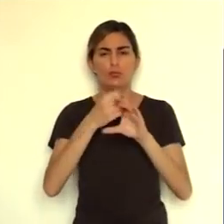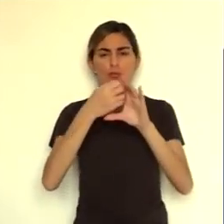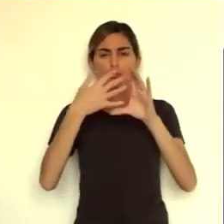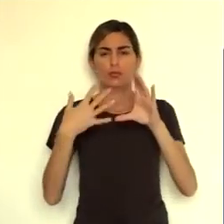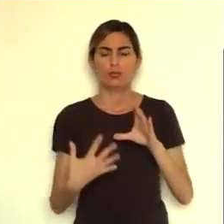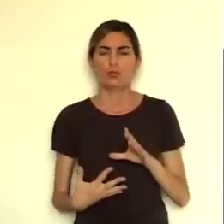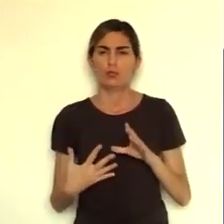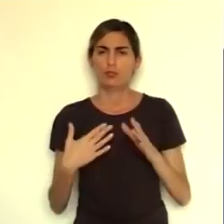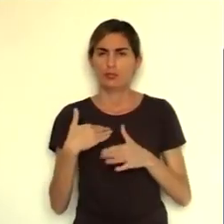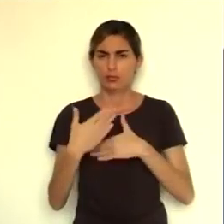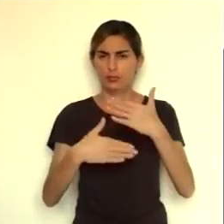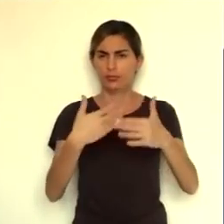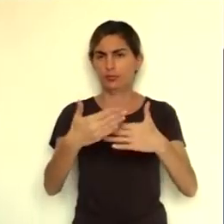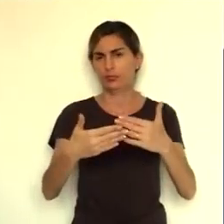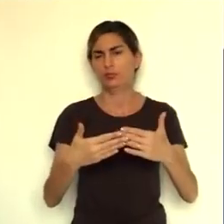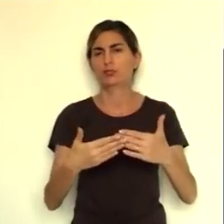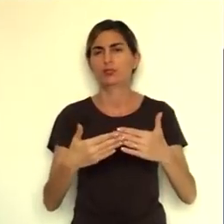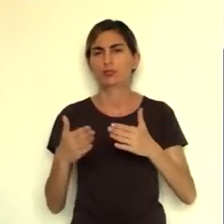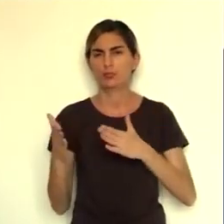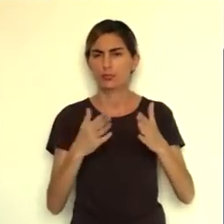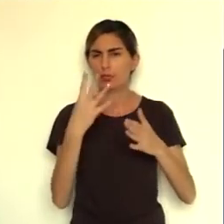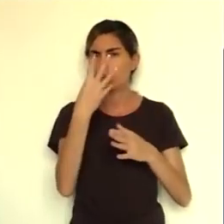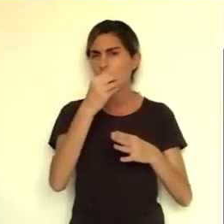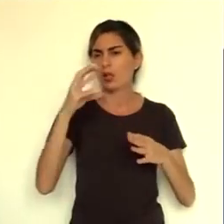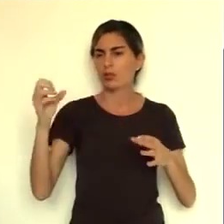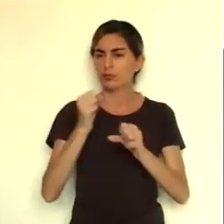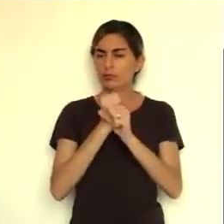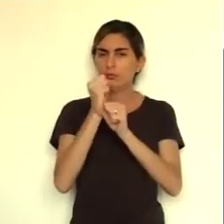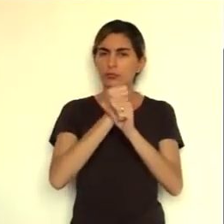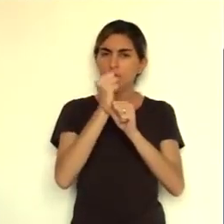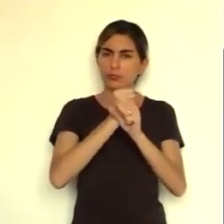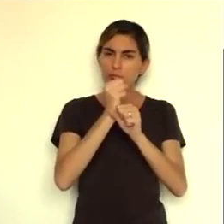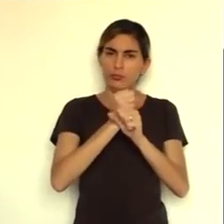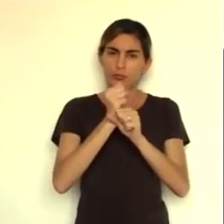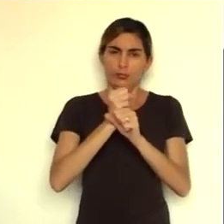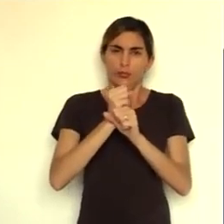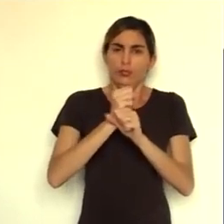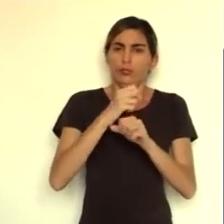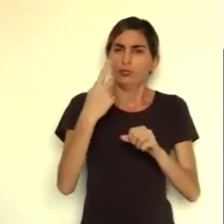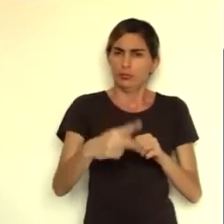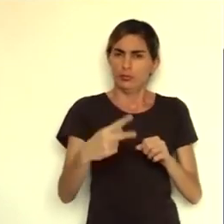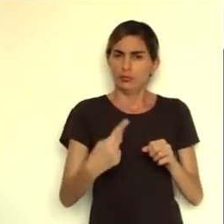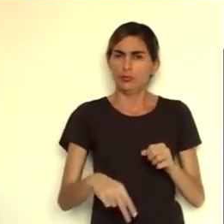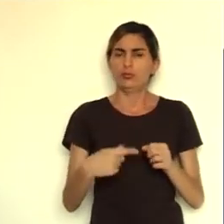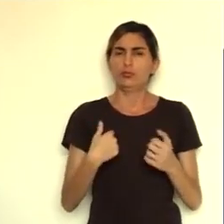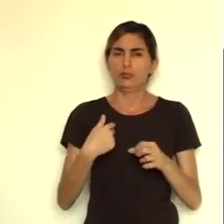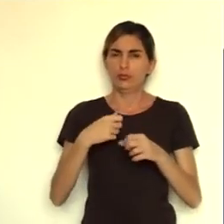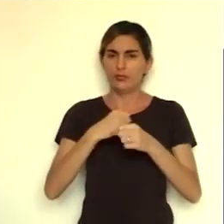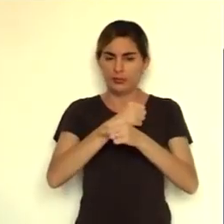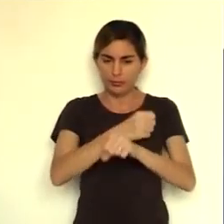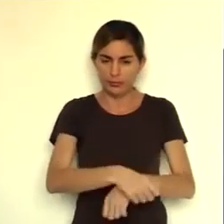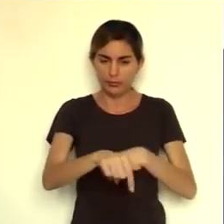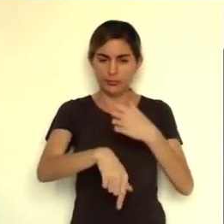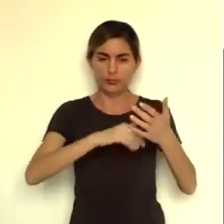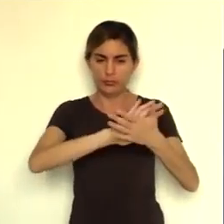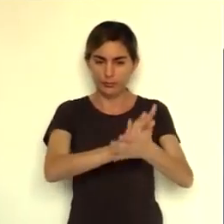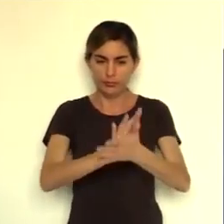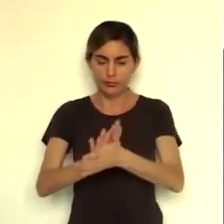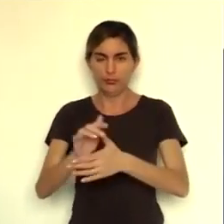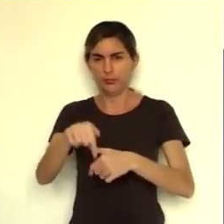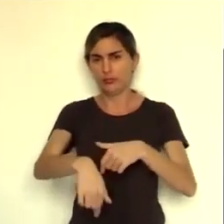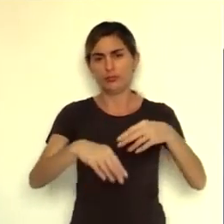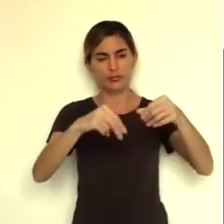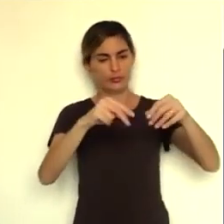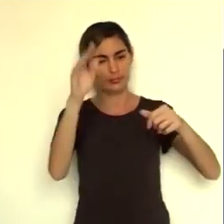são aspectos que foram consolidados durante 400 anos de ocupação e exploração